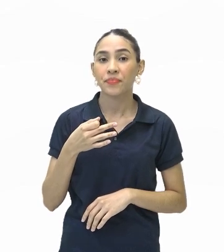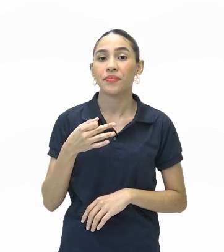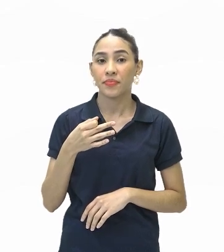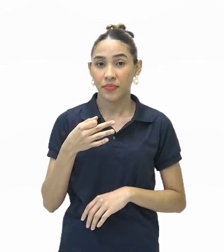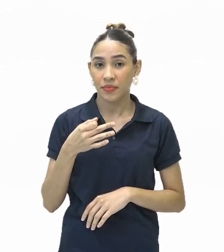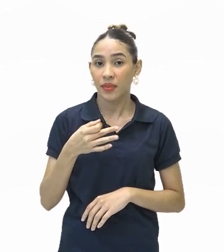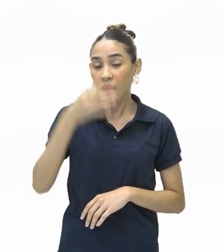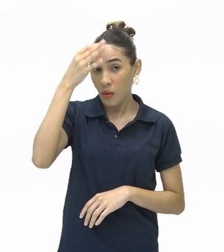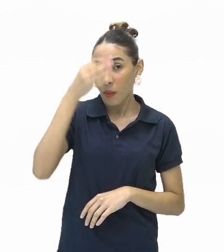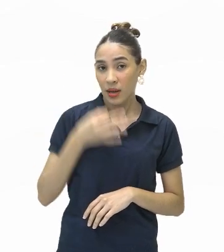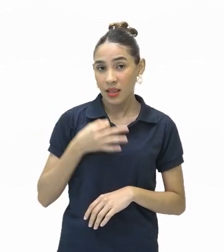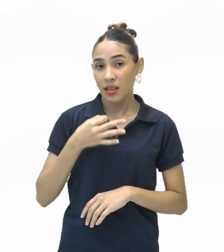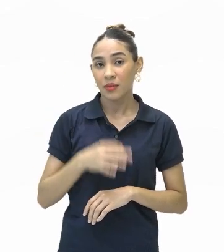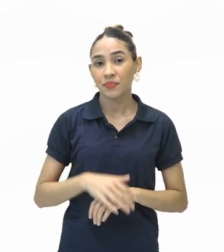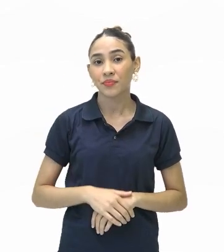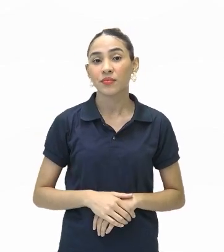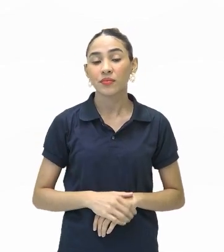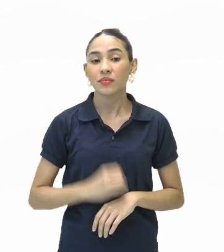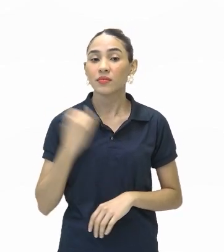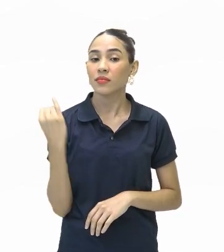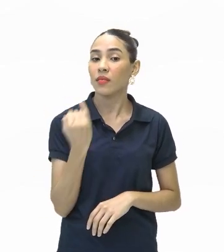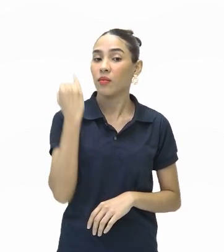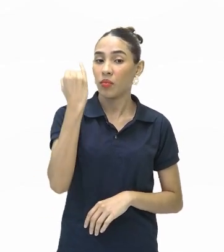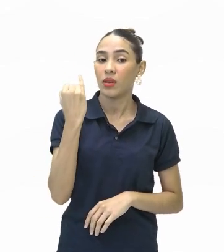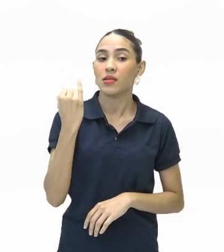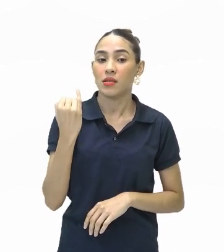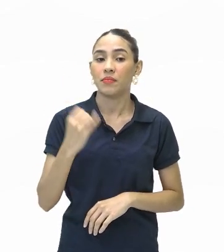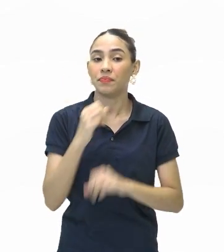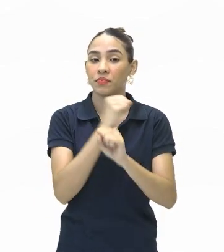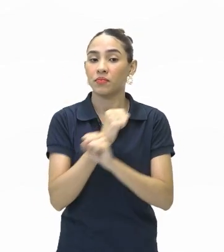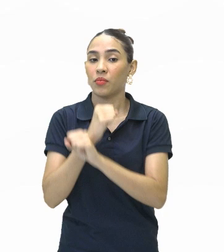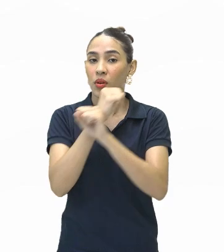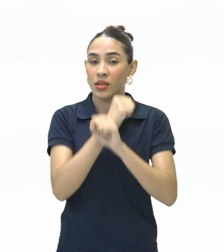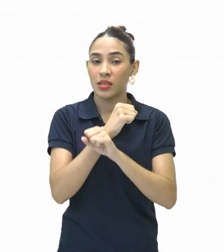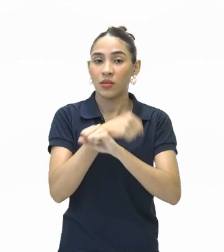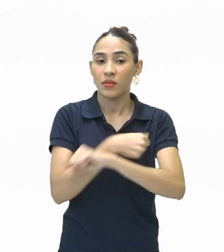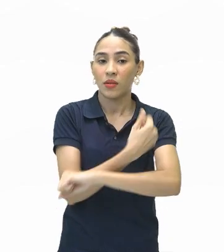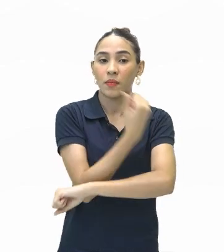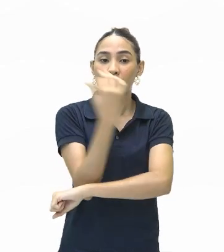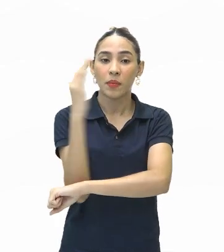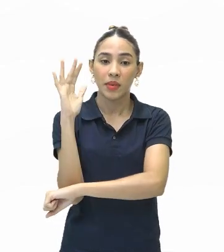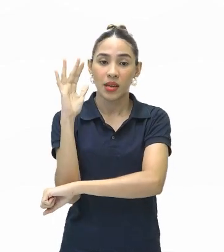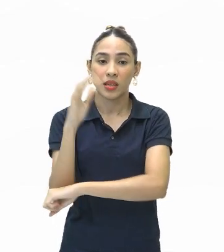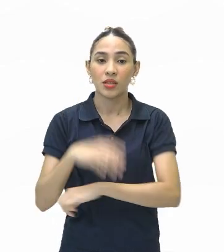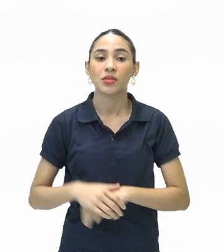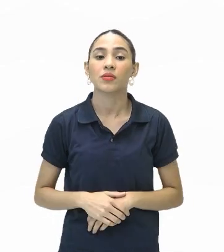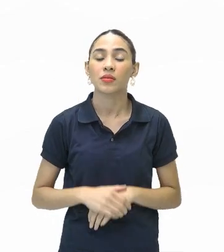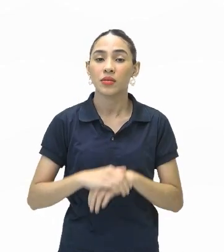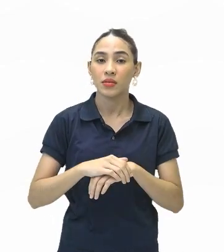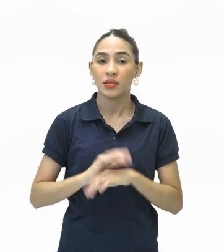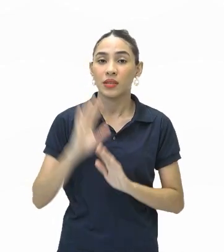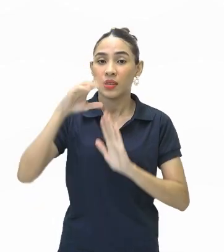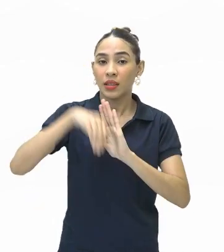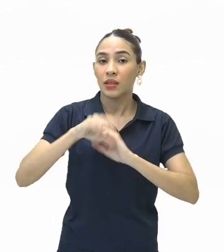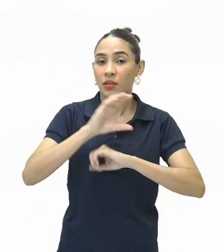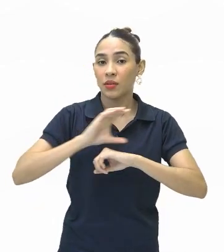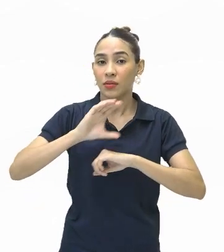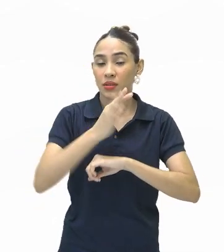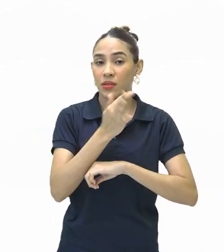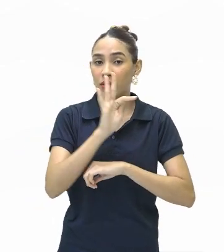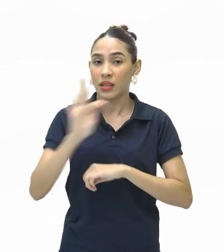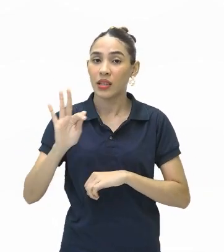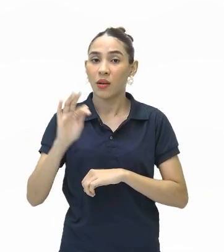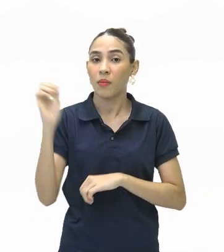olha só, compreender a importância da proteção ao meio ambiente na